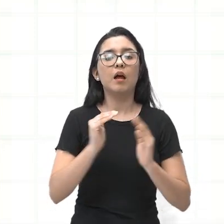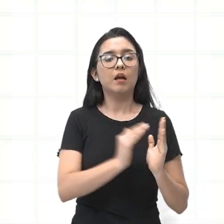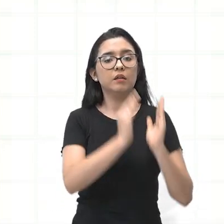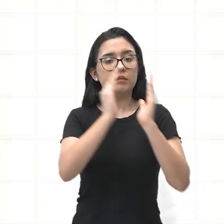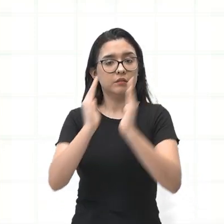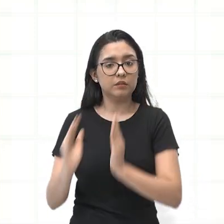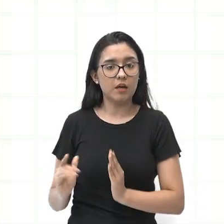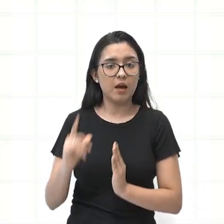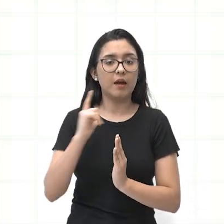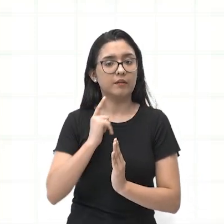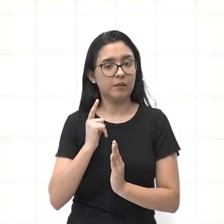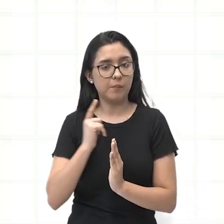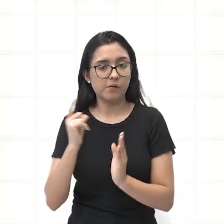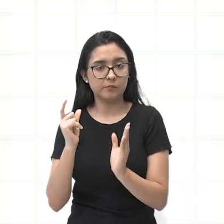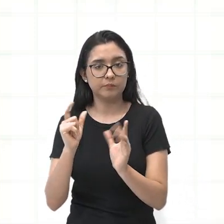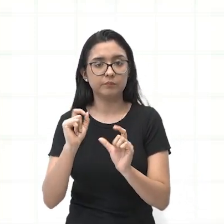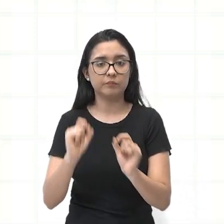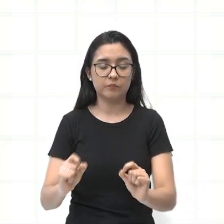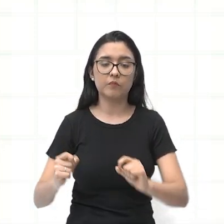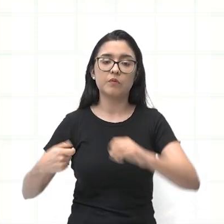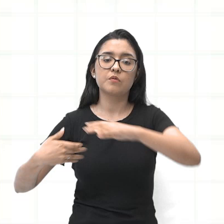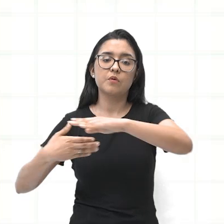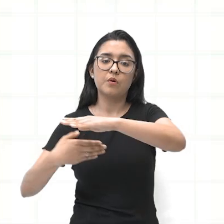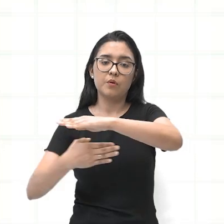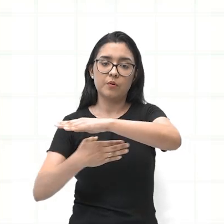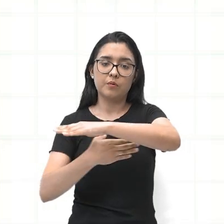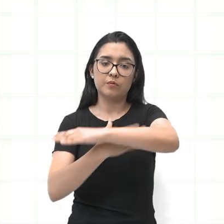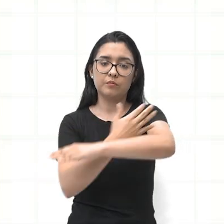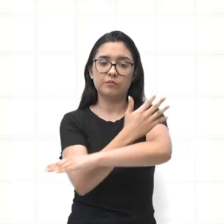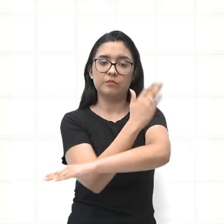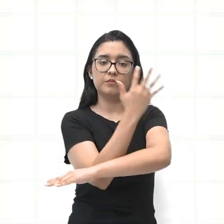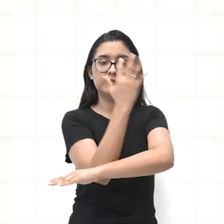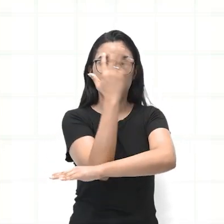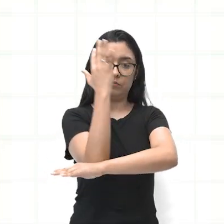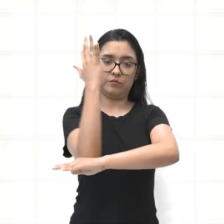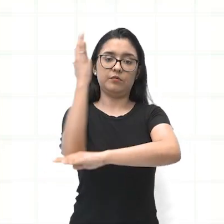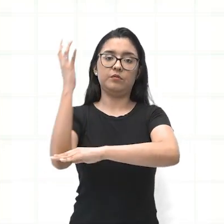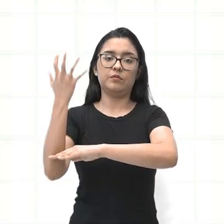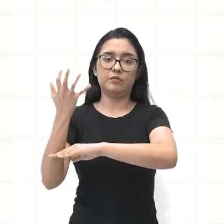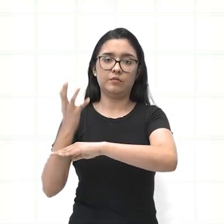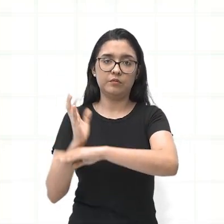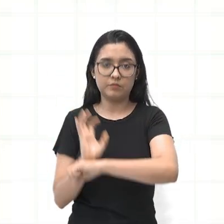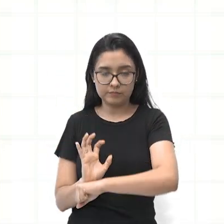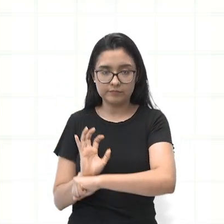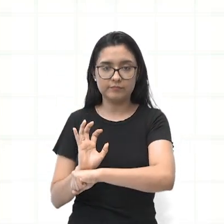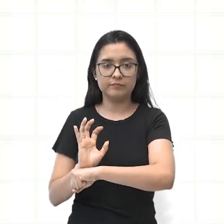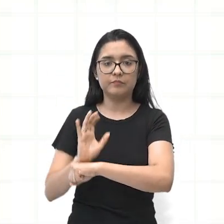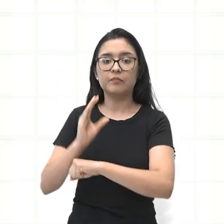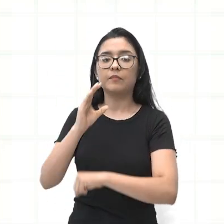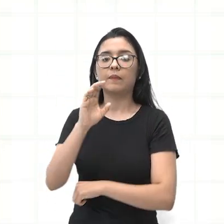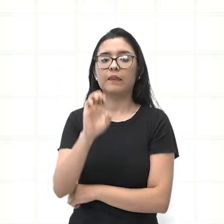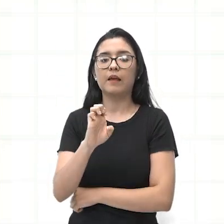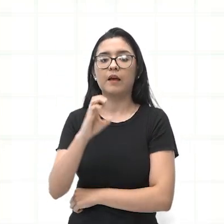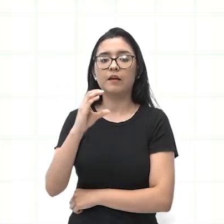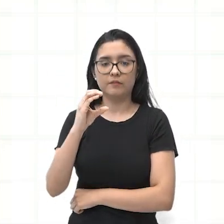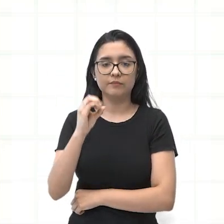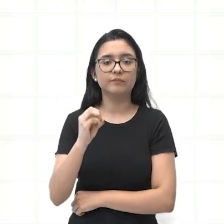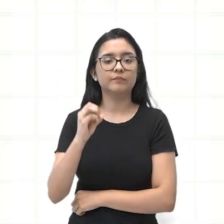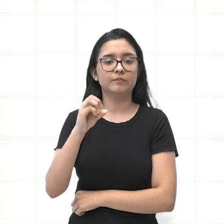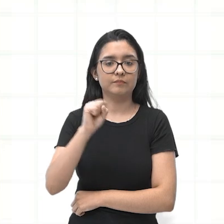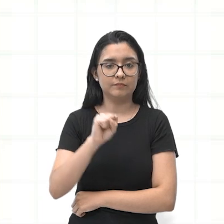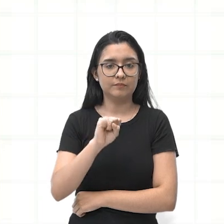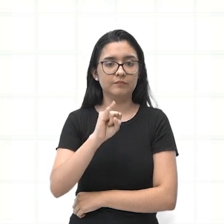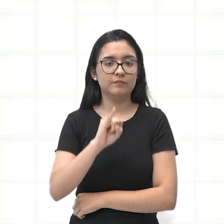assim, interagindo com o ambiente, nós vamos ter o ecossistema,